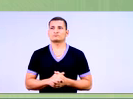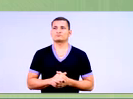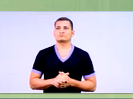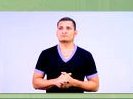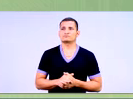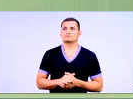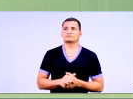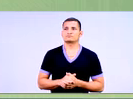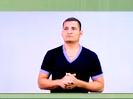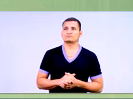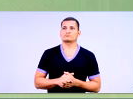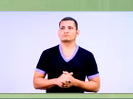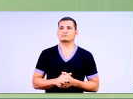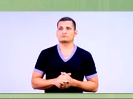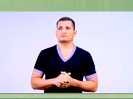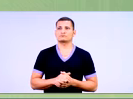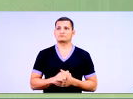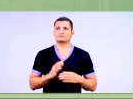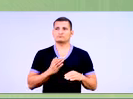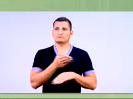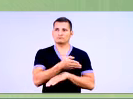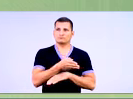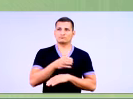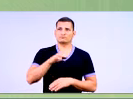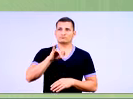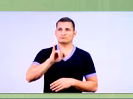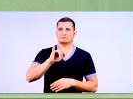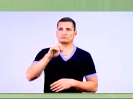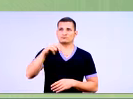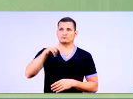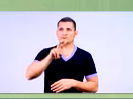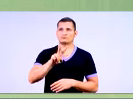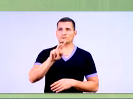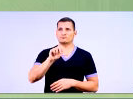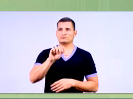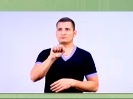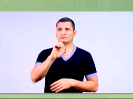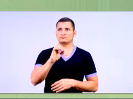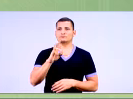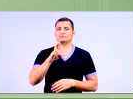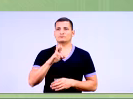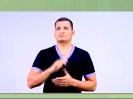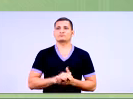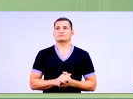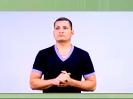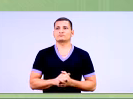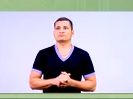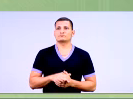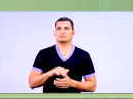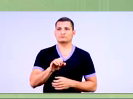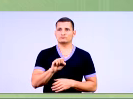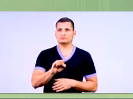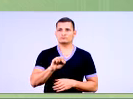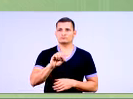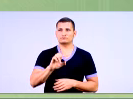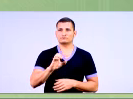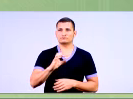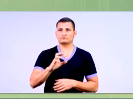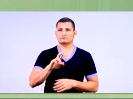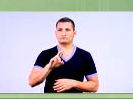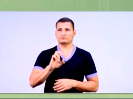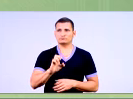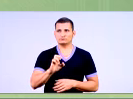como a professora, invasor, né, no caso de computador. Secretly, vem da palavra, lembra da